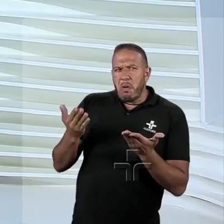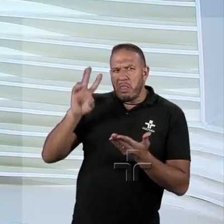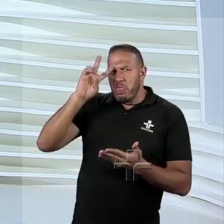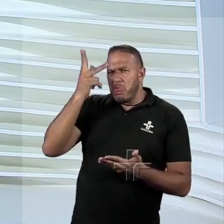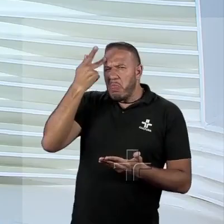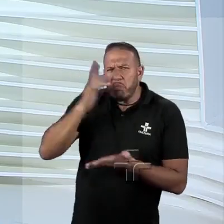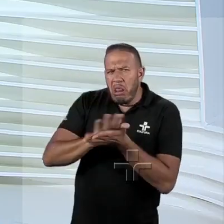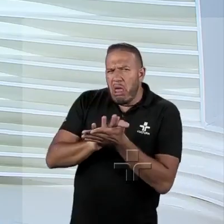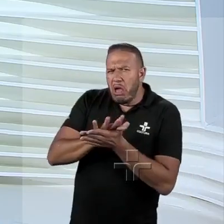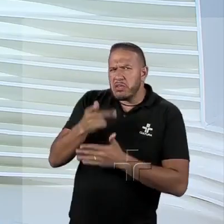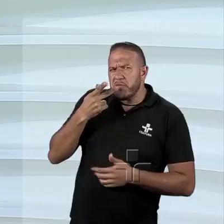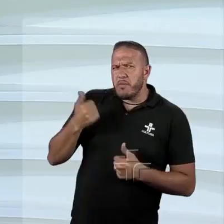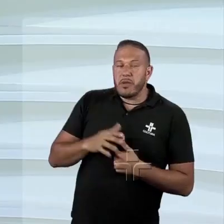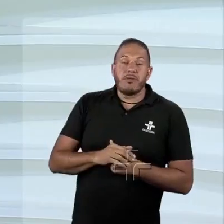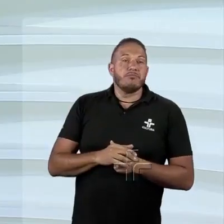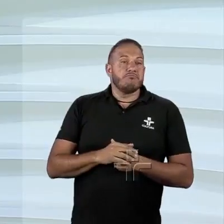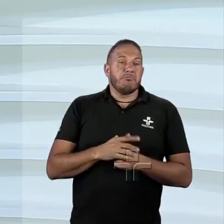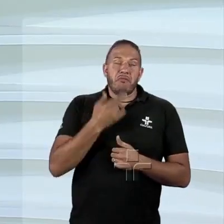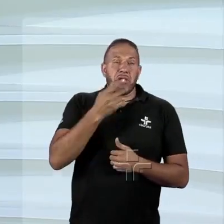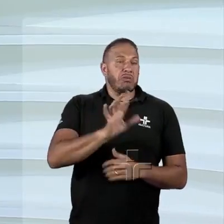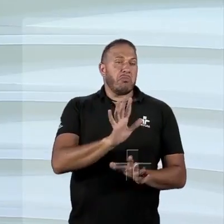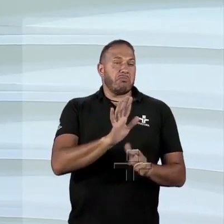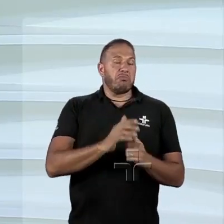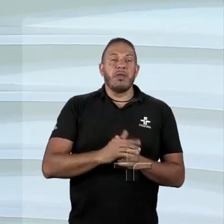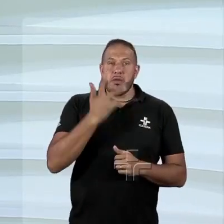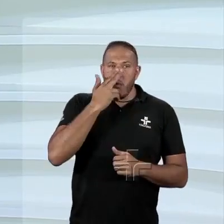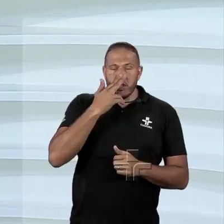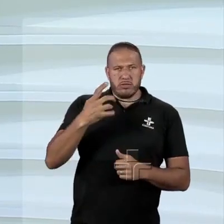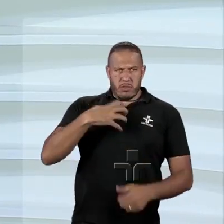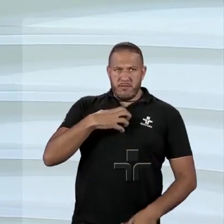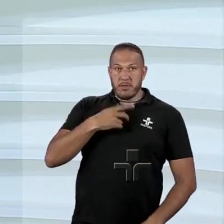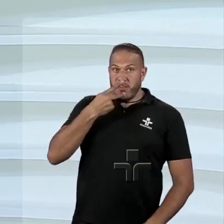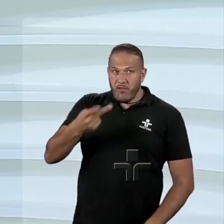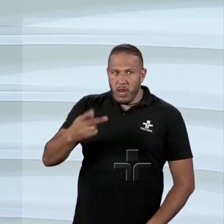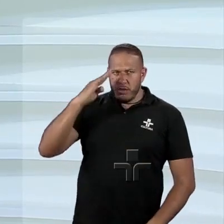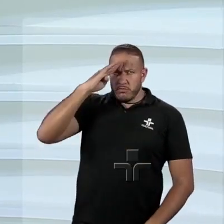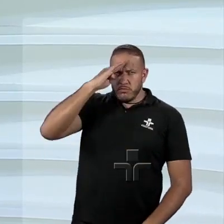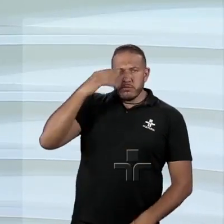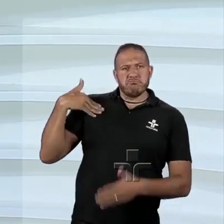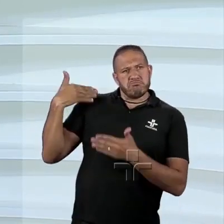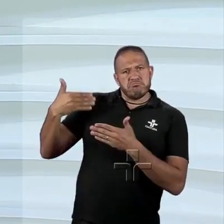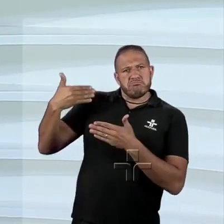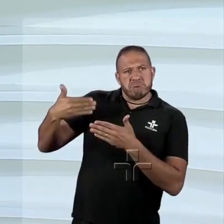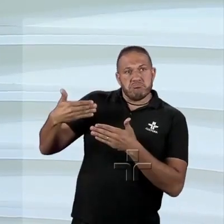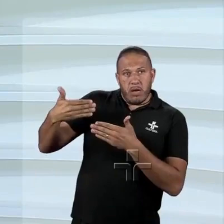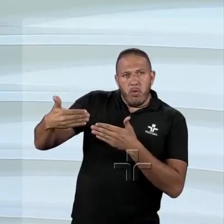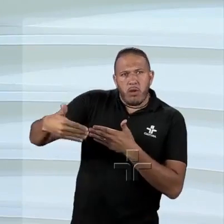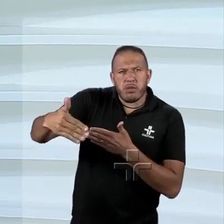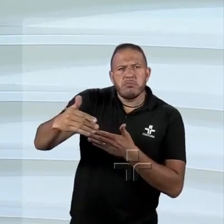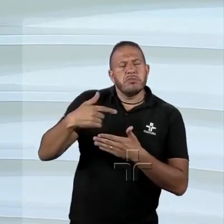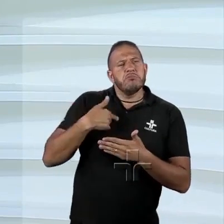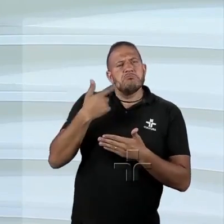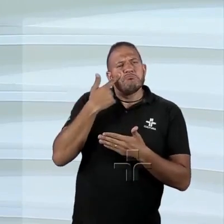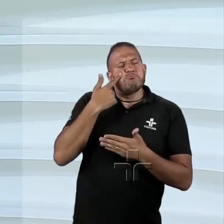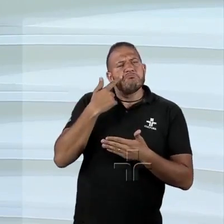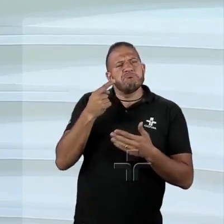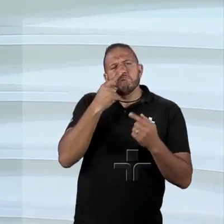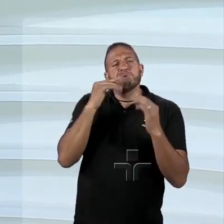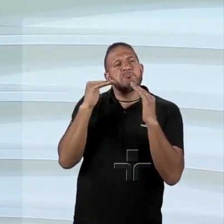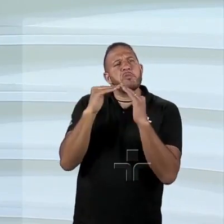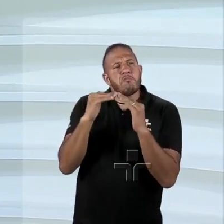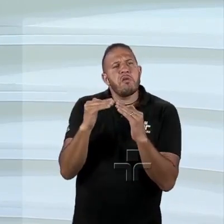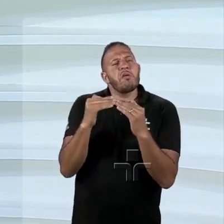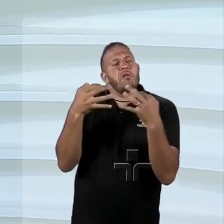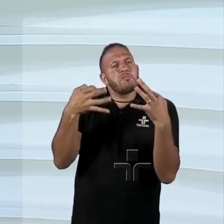atrás com relação a essas declarações? Volto a dizer, não. As últimas declarações de Jair Bolsonaro têm sido mais colocadas com muita sensatez